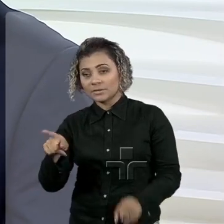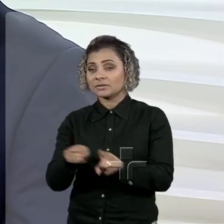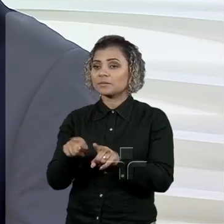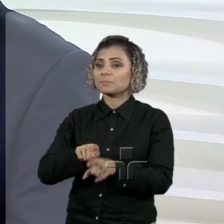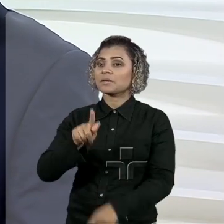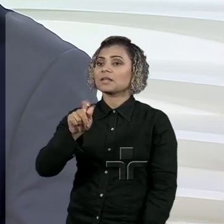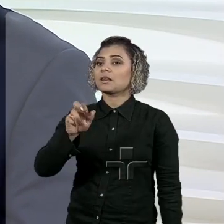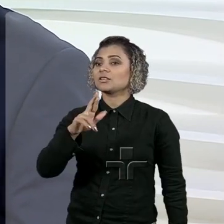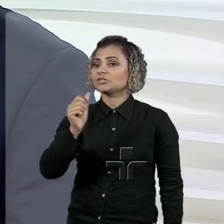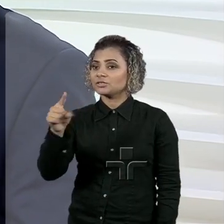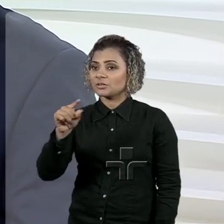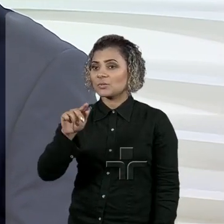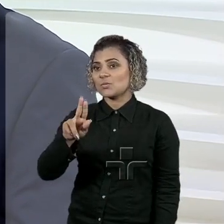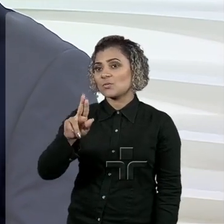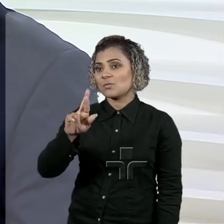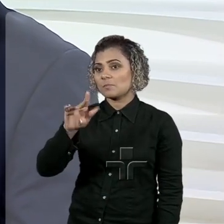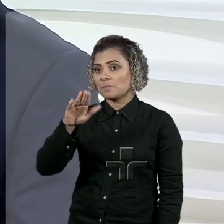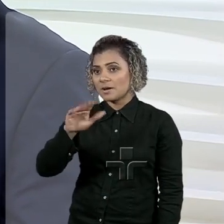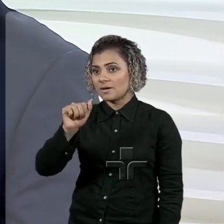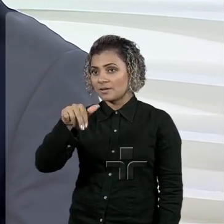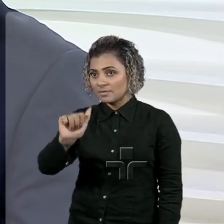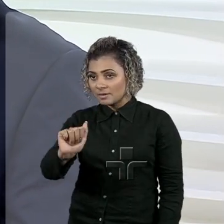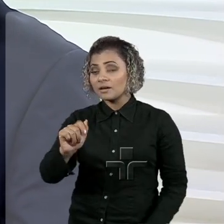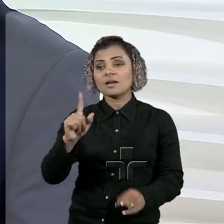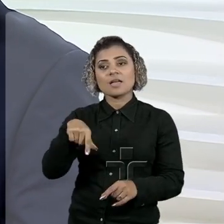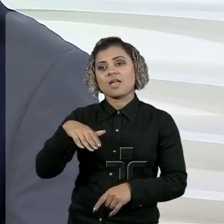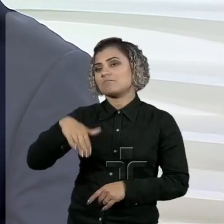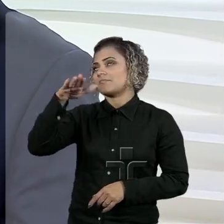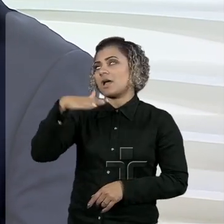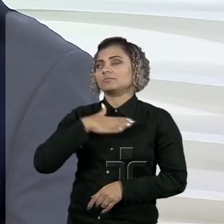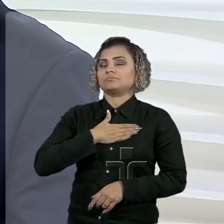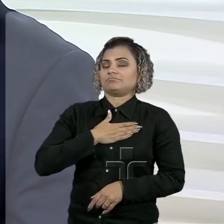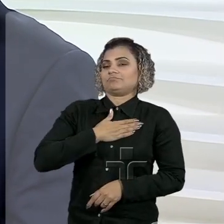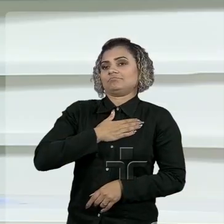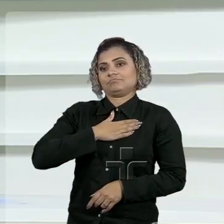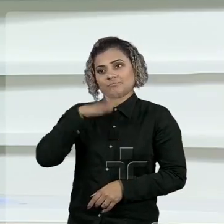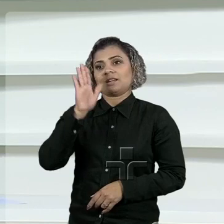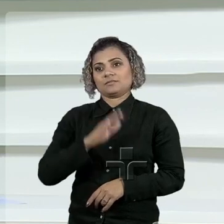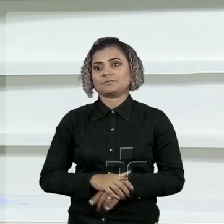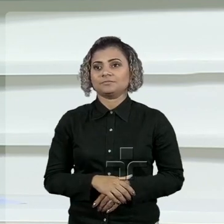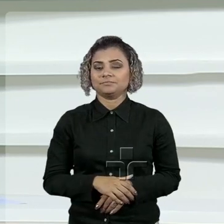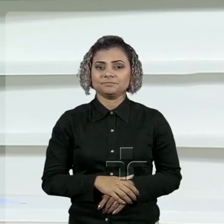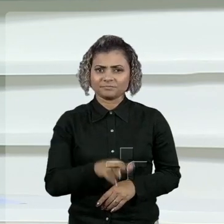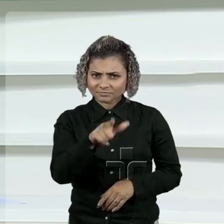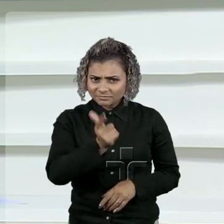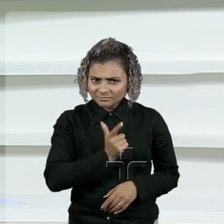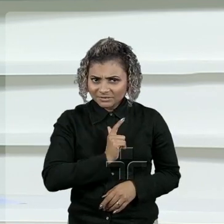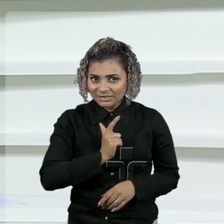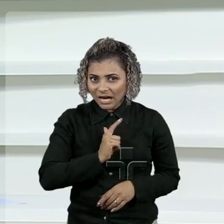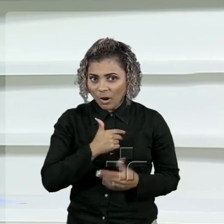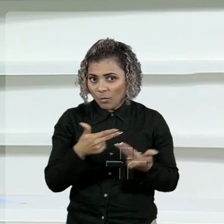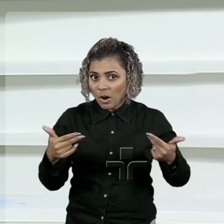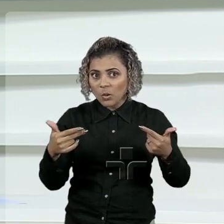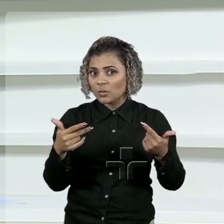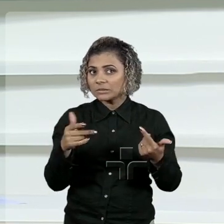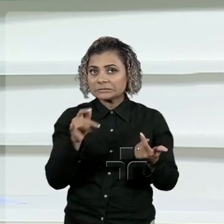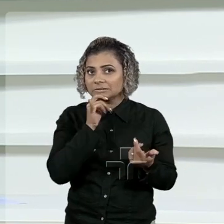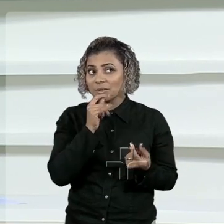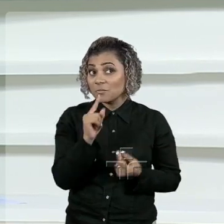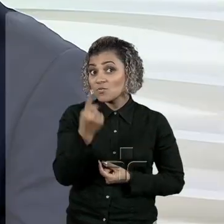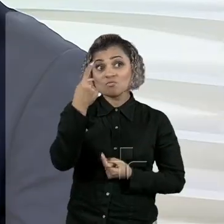Legião Urbana. Certamente é uma das minhas bandas favoritas. Tem algum no topo da sua